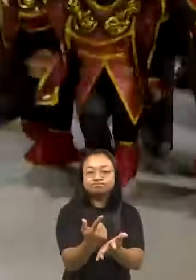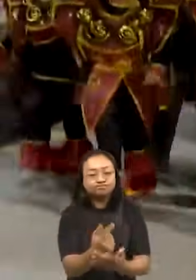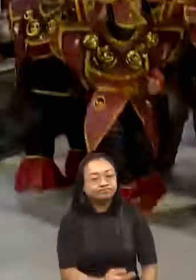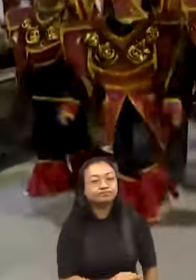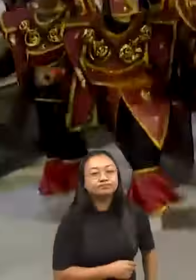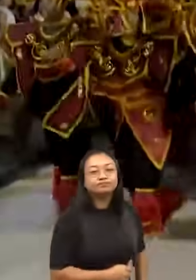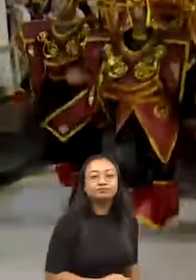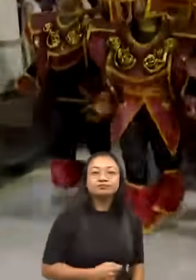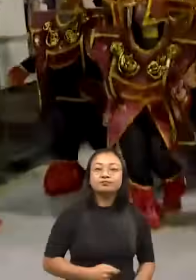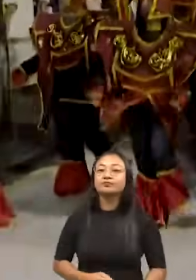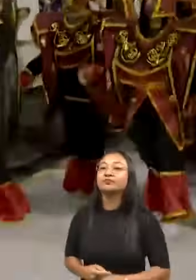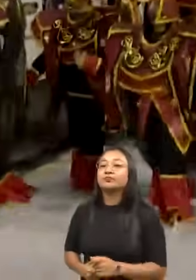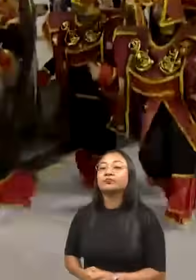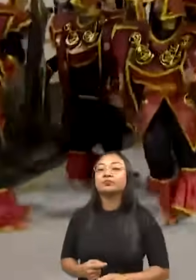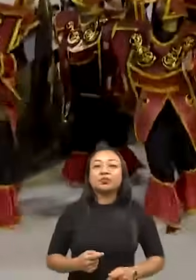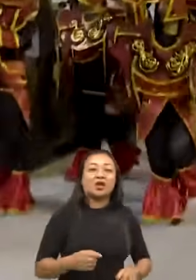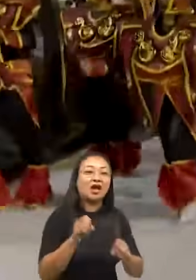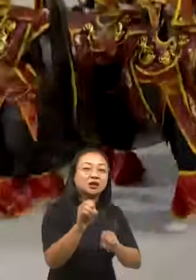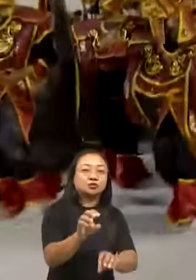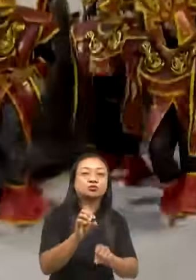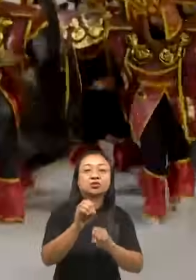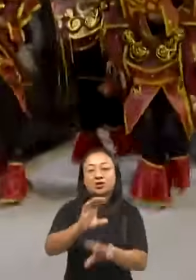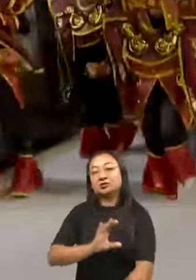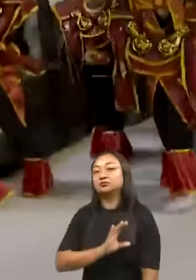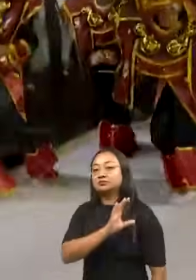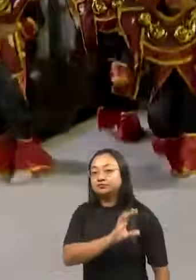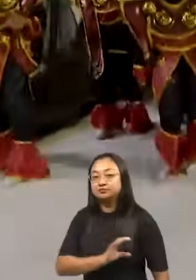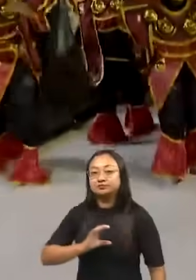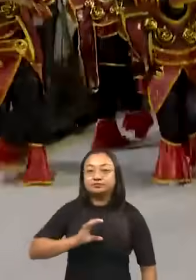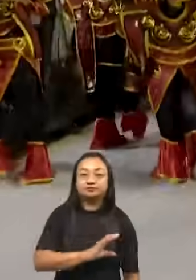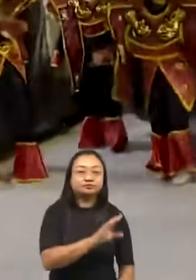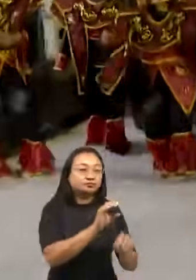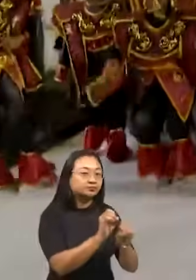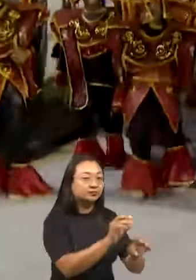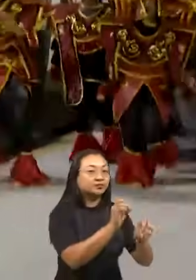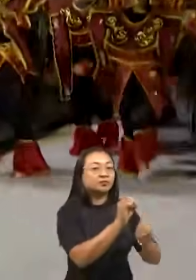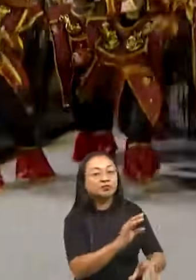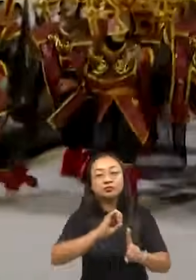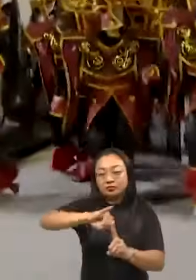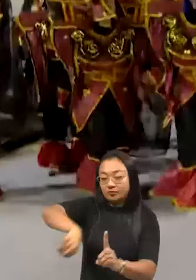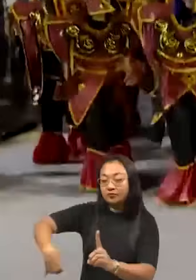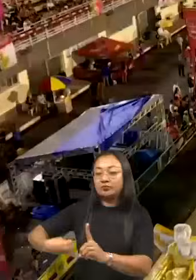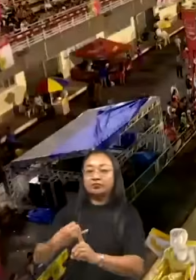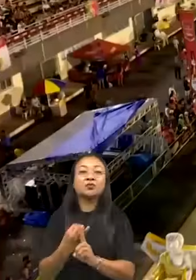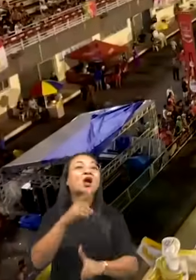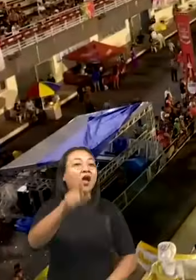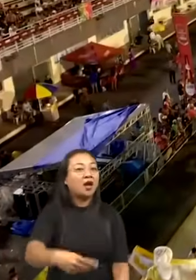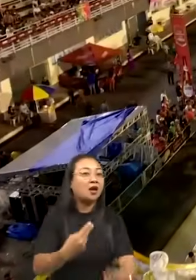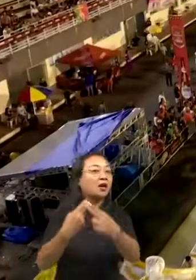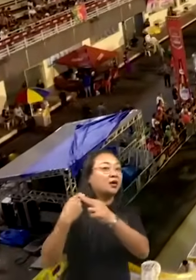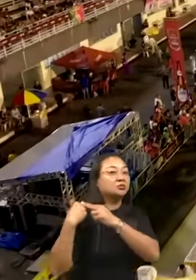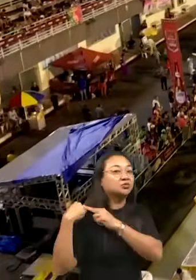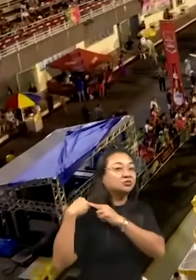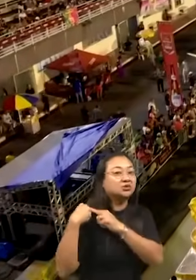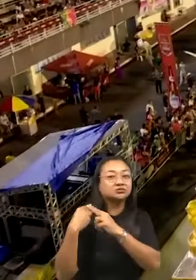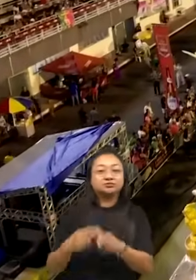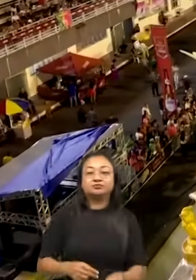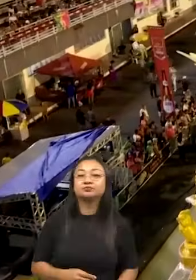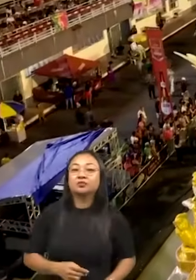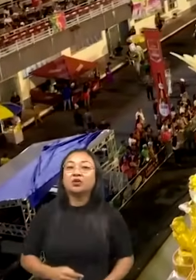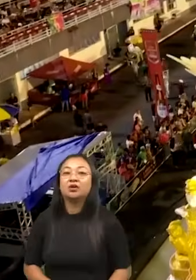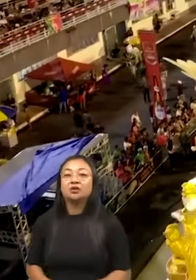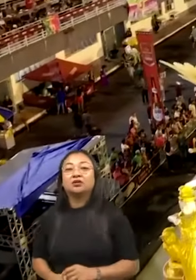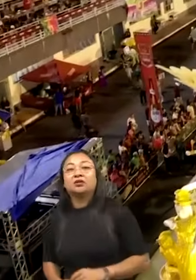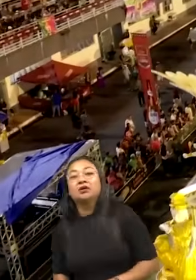Olha, educar, educar, catequizar. Dos jesuítas foi a missão. Que show,